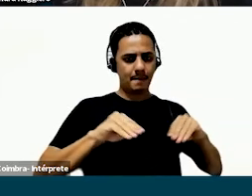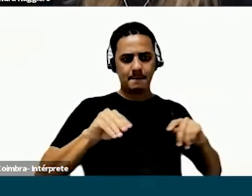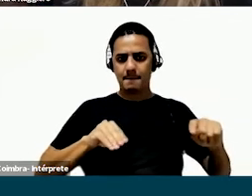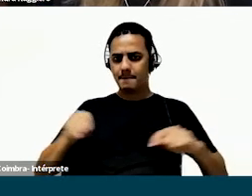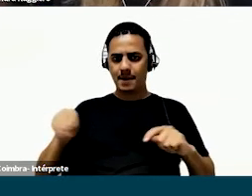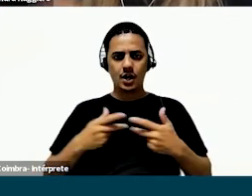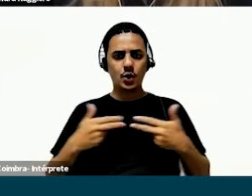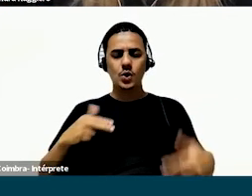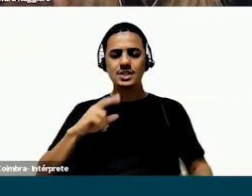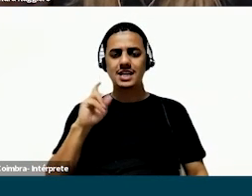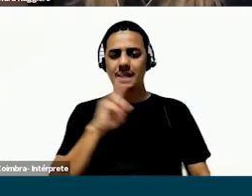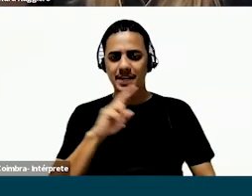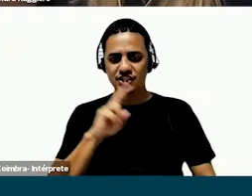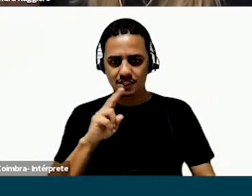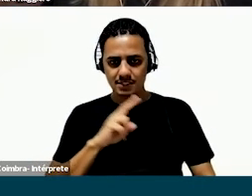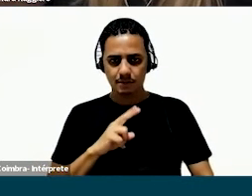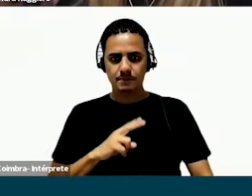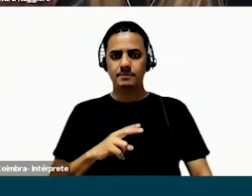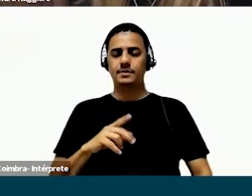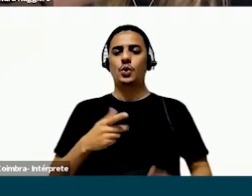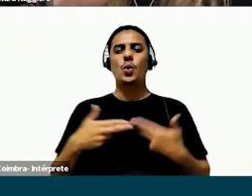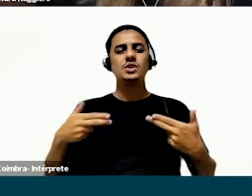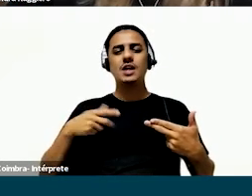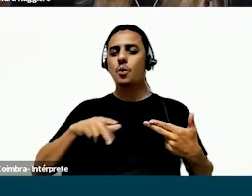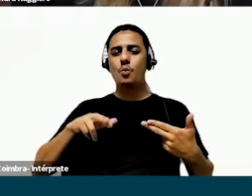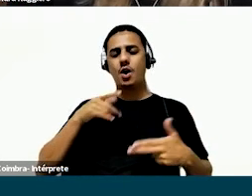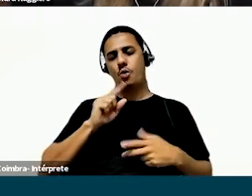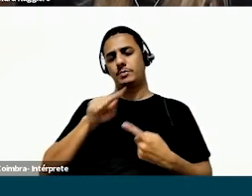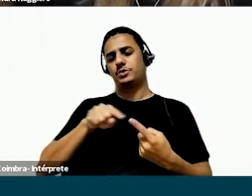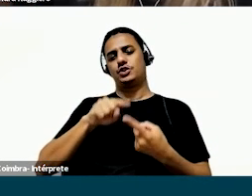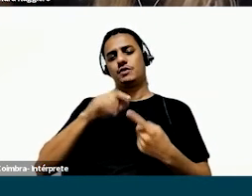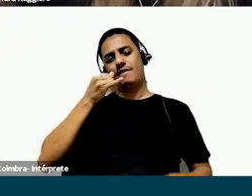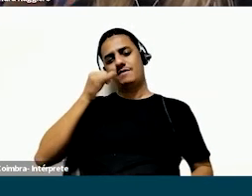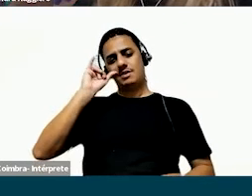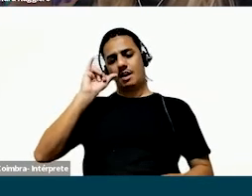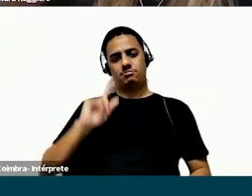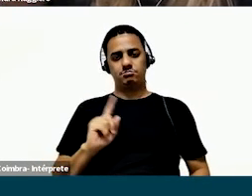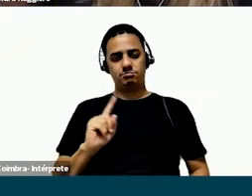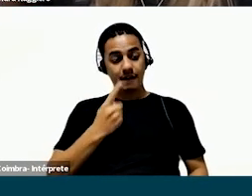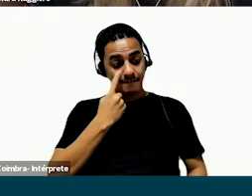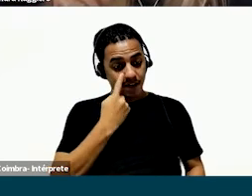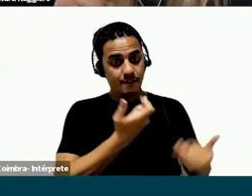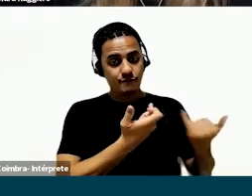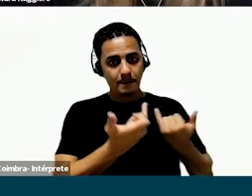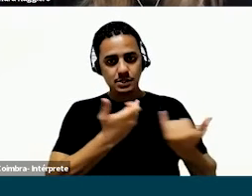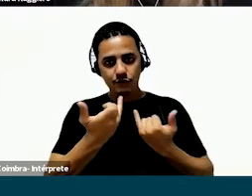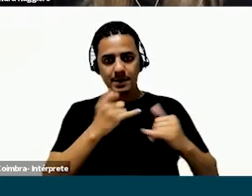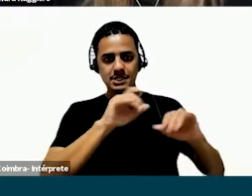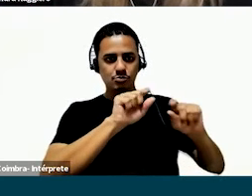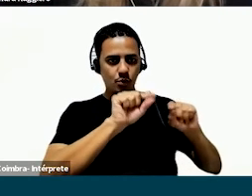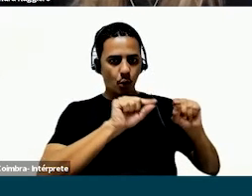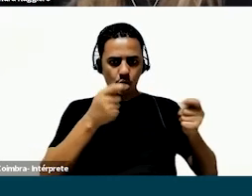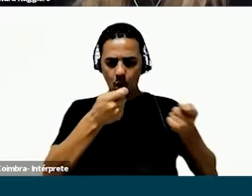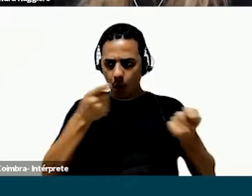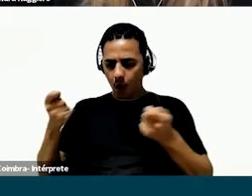totalmente manual ações emergenciais, ou seja, não preventivas, de acordo com as informações